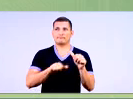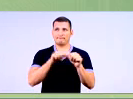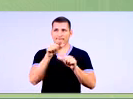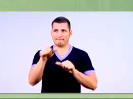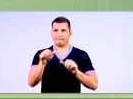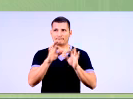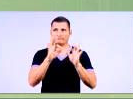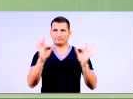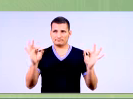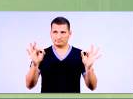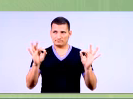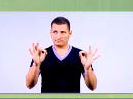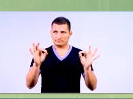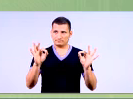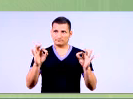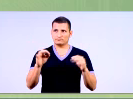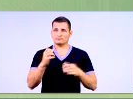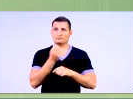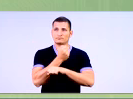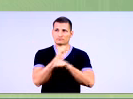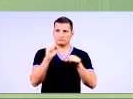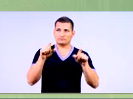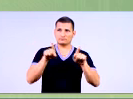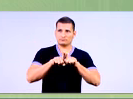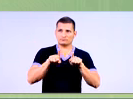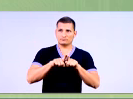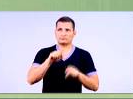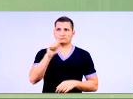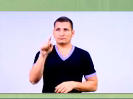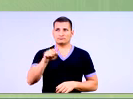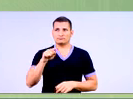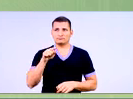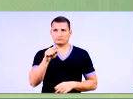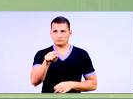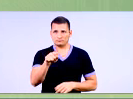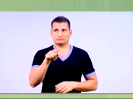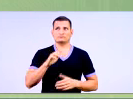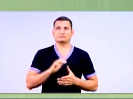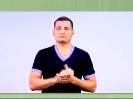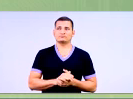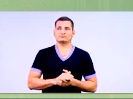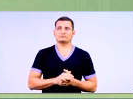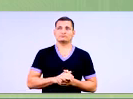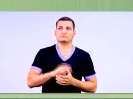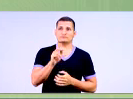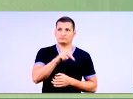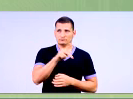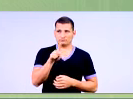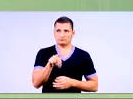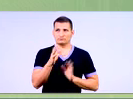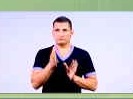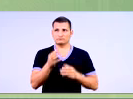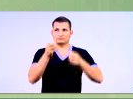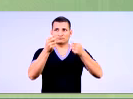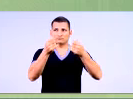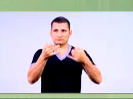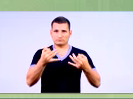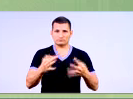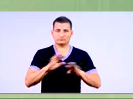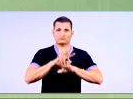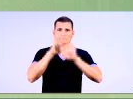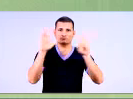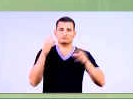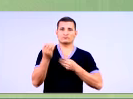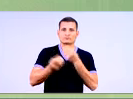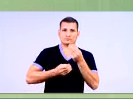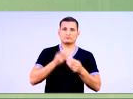forma negativa e interrogativa. A Elisângela explicou claramente como se faz